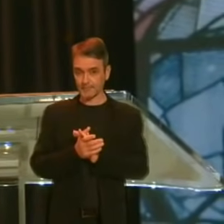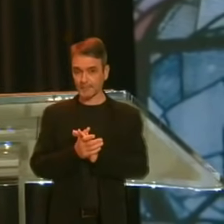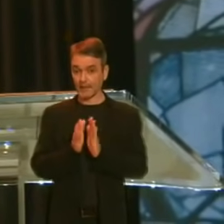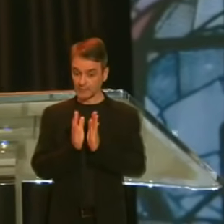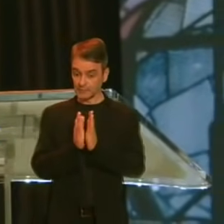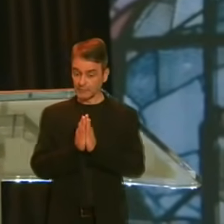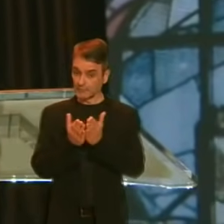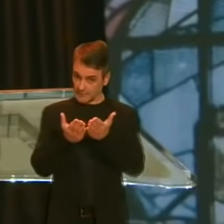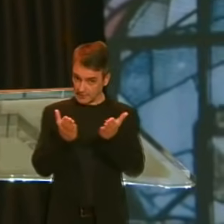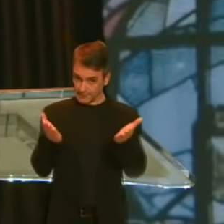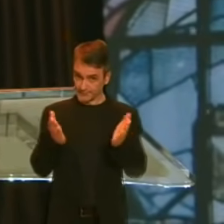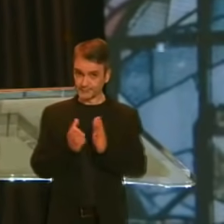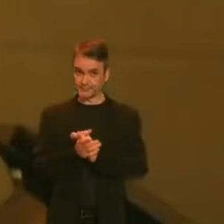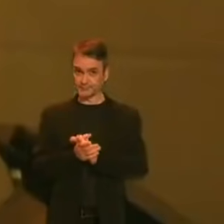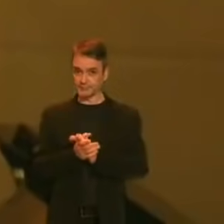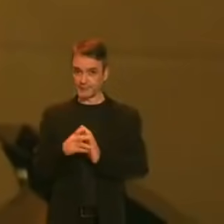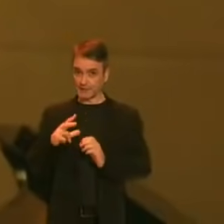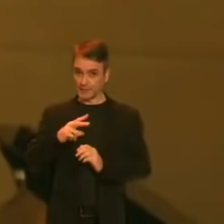tem que orar, tá?